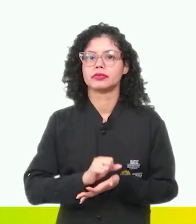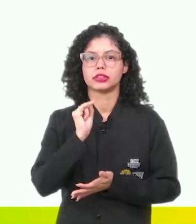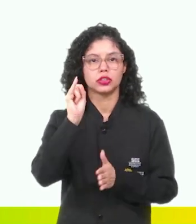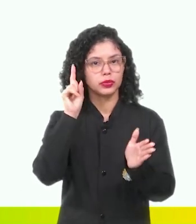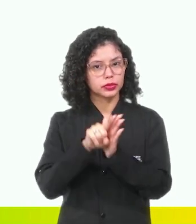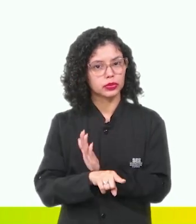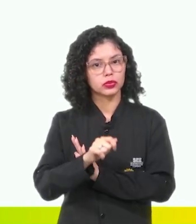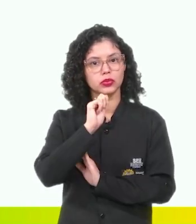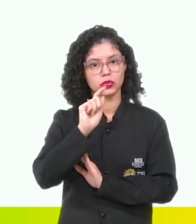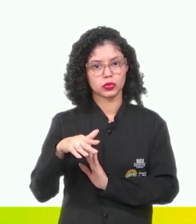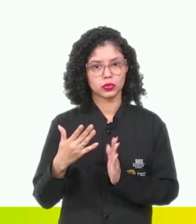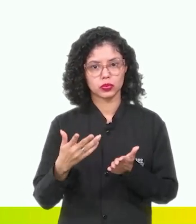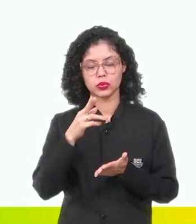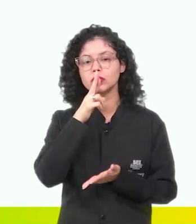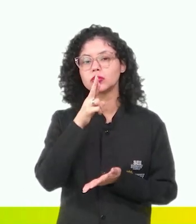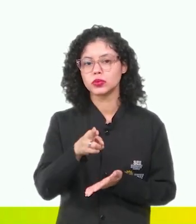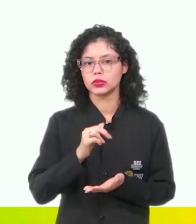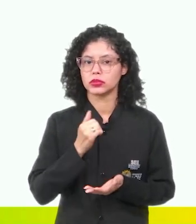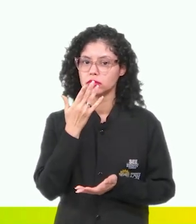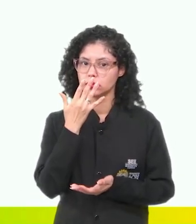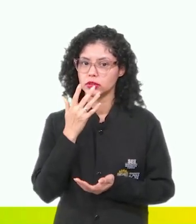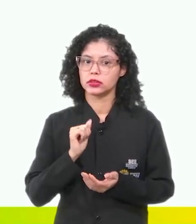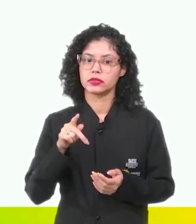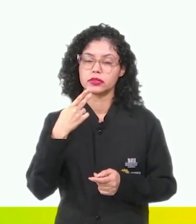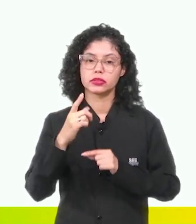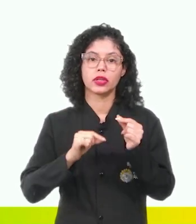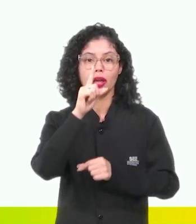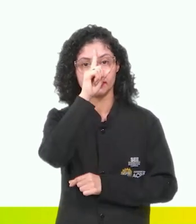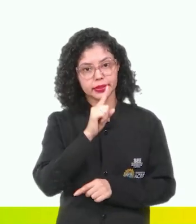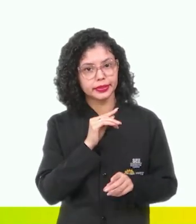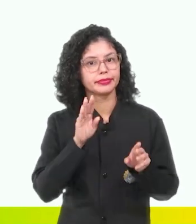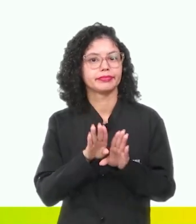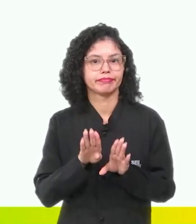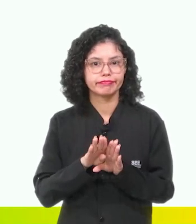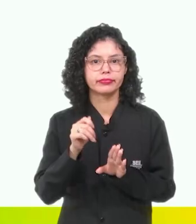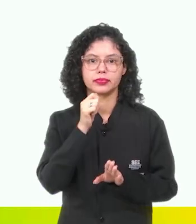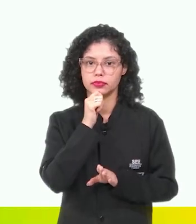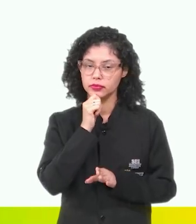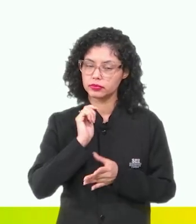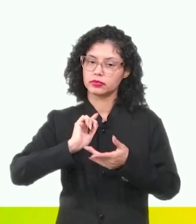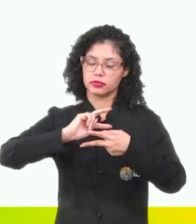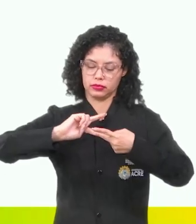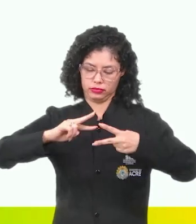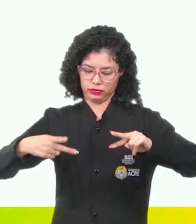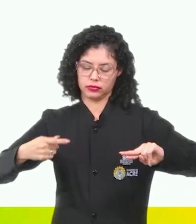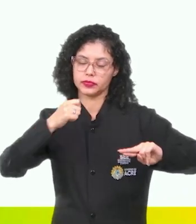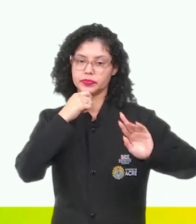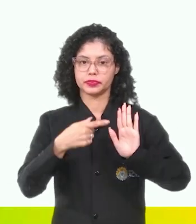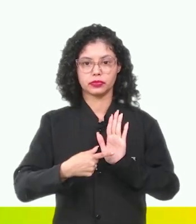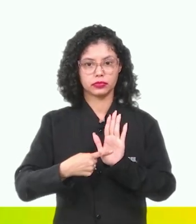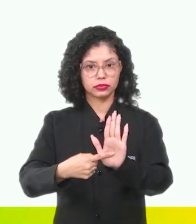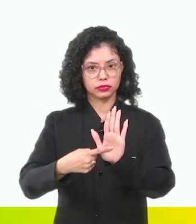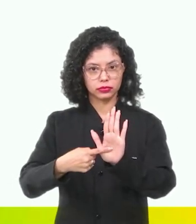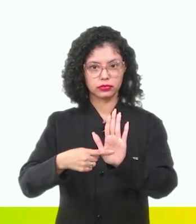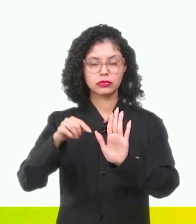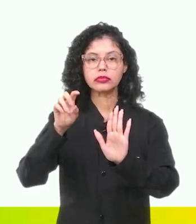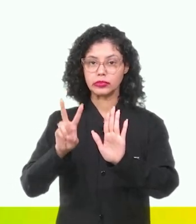pergunto, que cor é Vzão, Vzinho? Você vai me dizer o quê? É amarela também. Então, na genética, isso é representado por